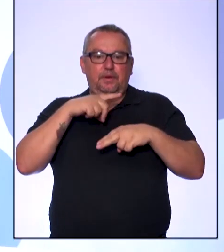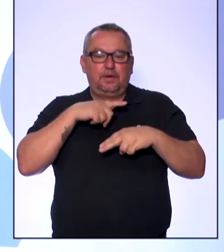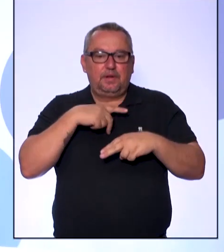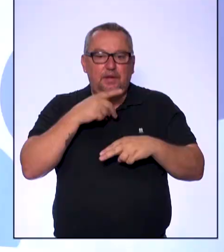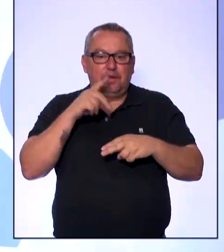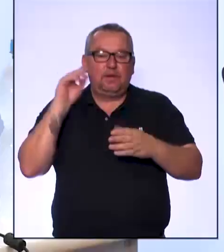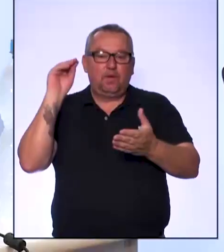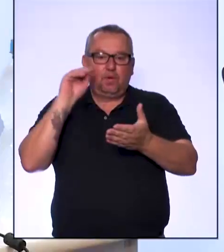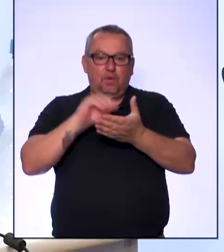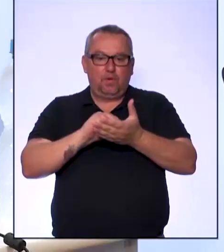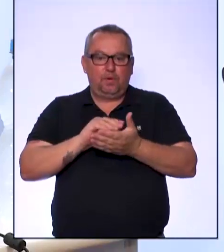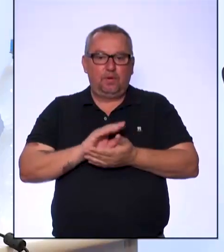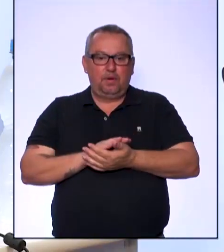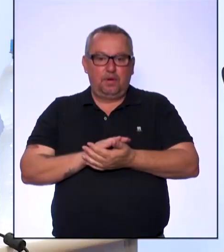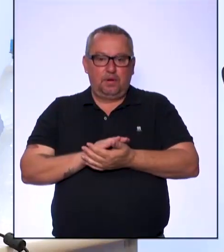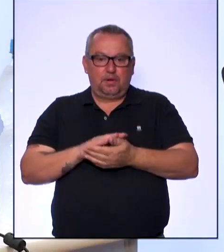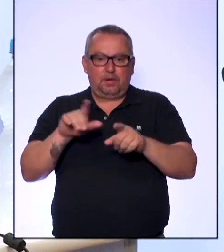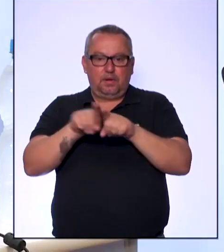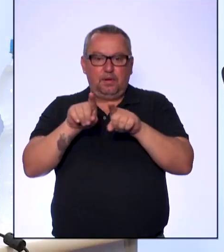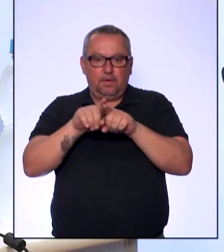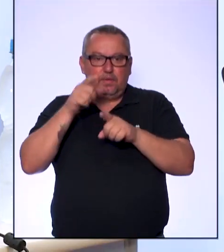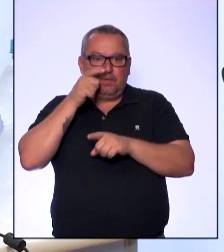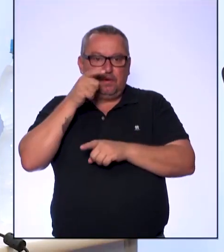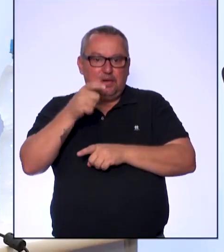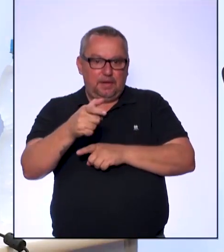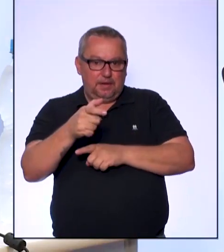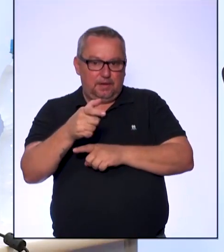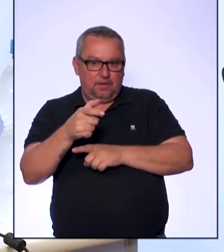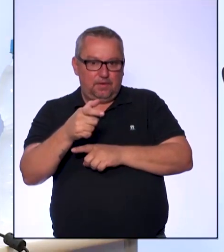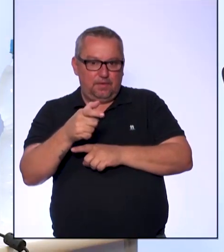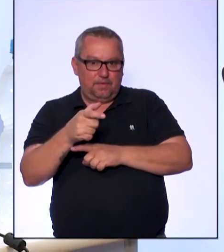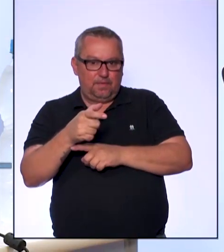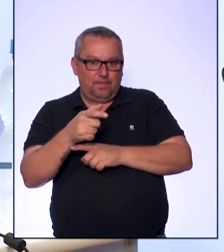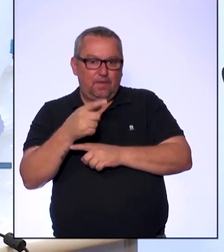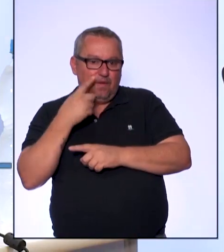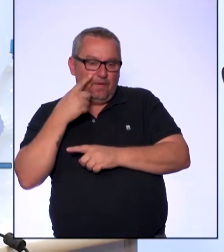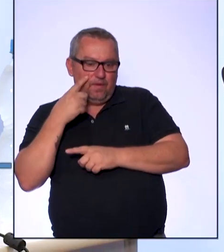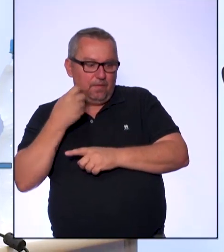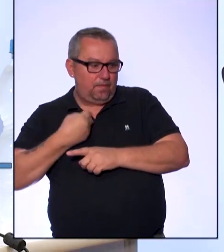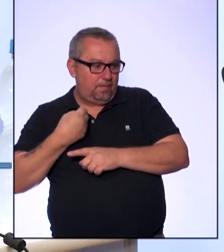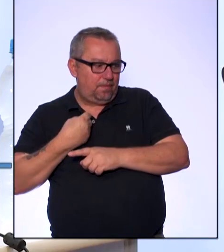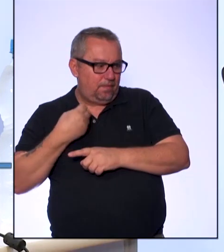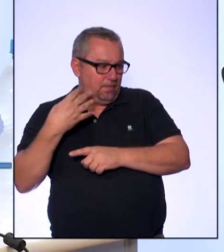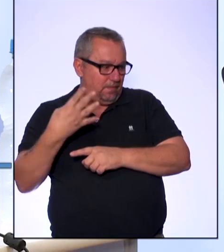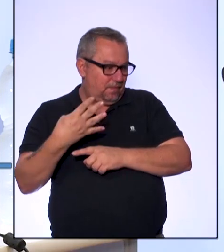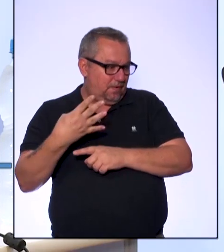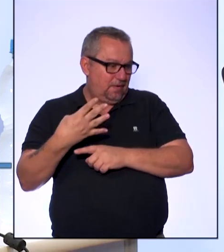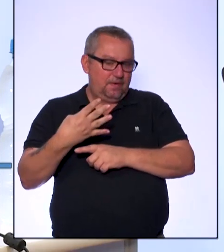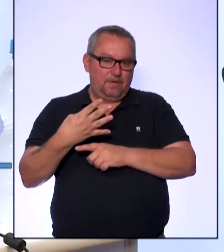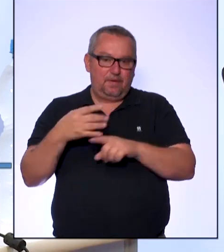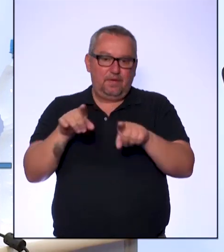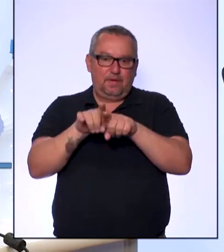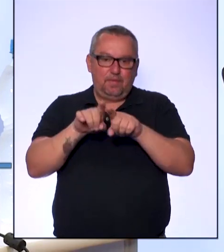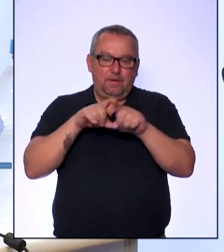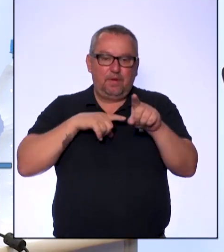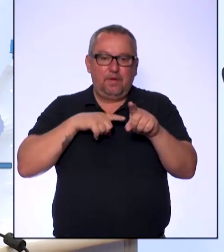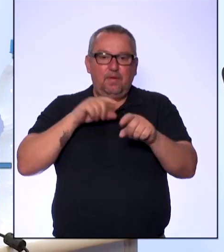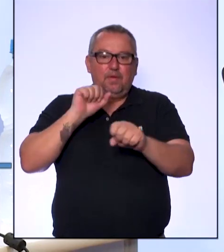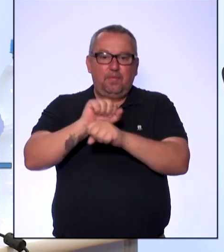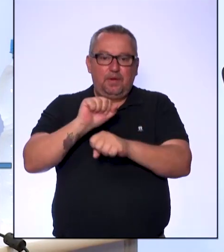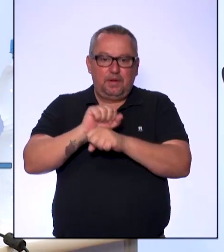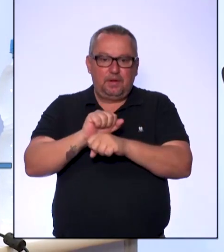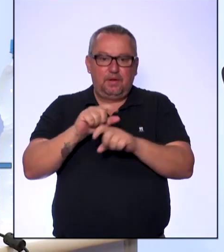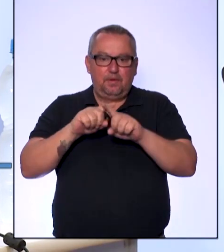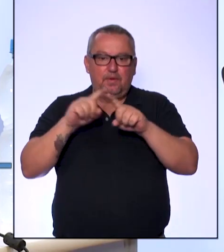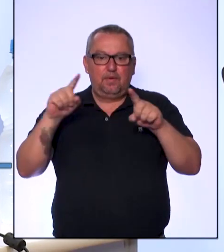acabou colocando. E o interessante, a questão 4, ninguém respondeu ainda, estamos aguardando.